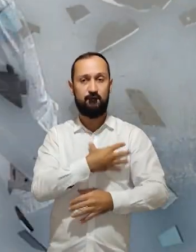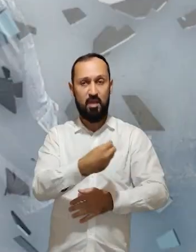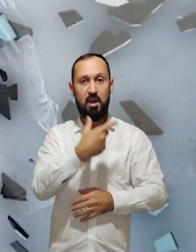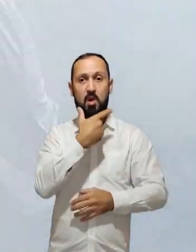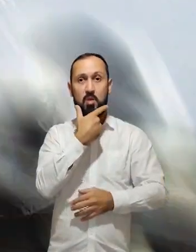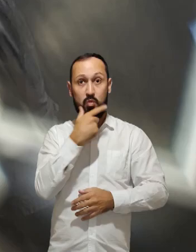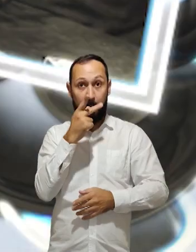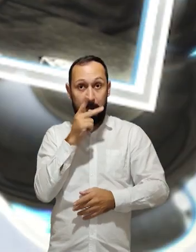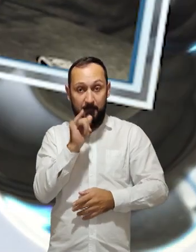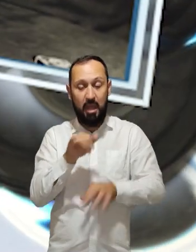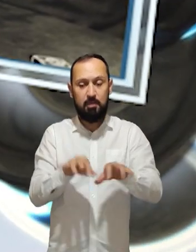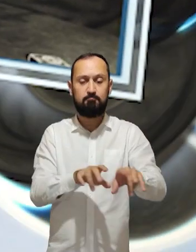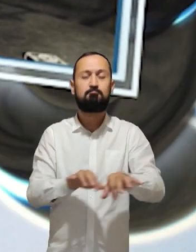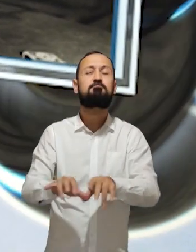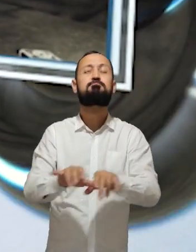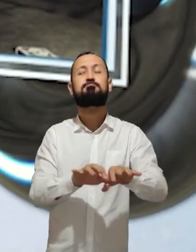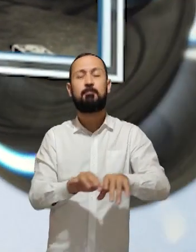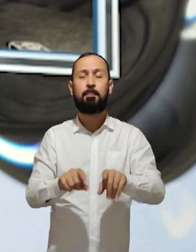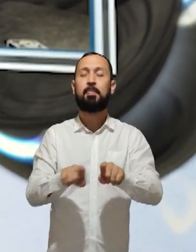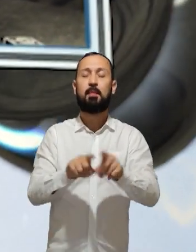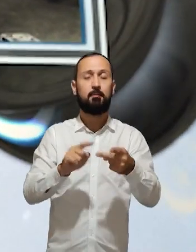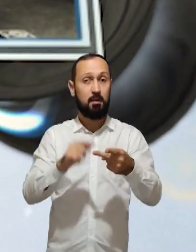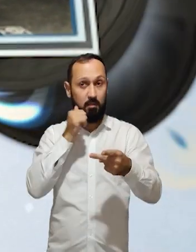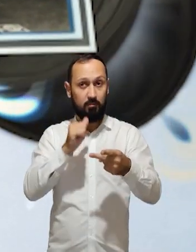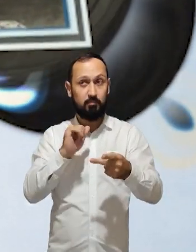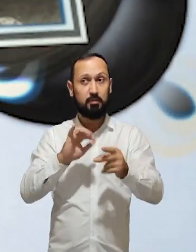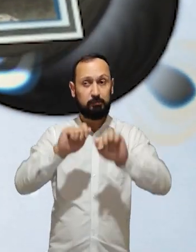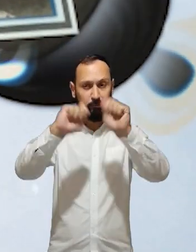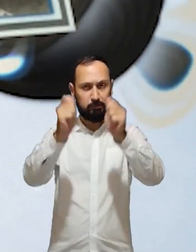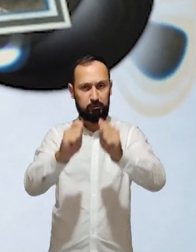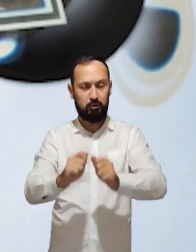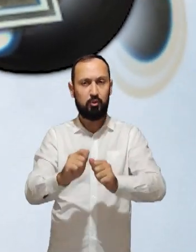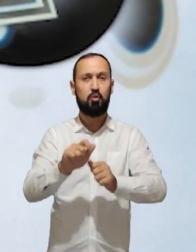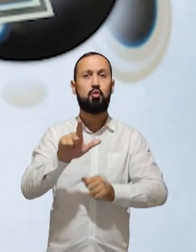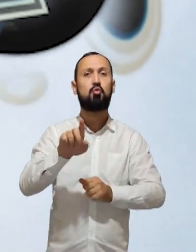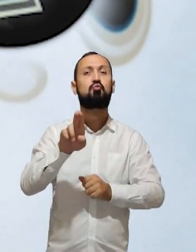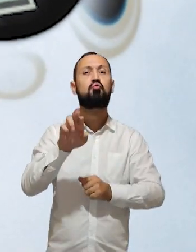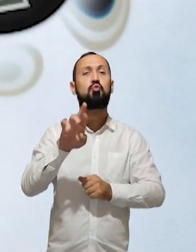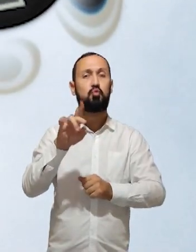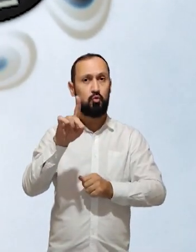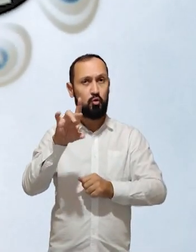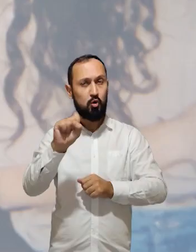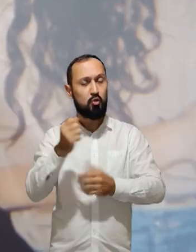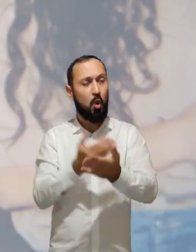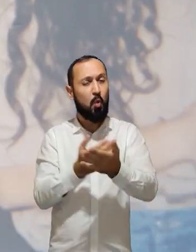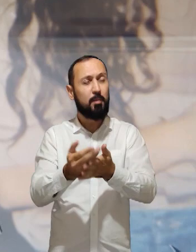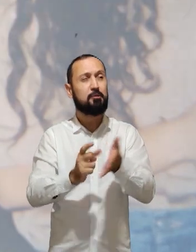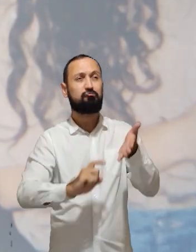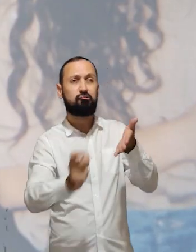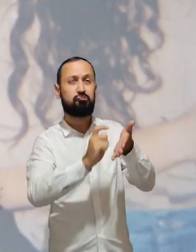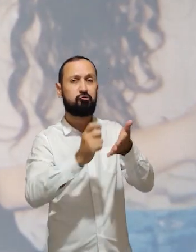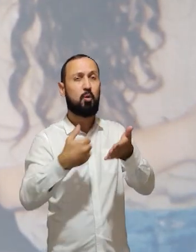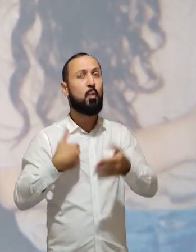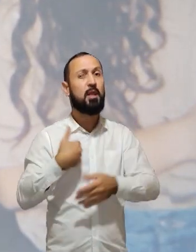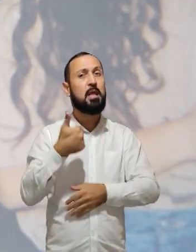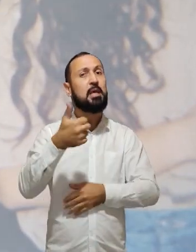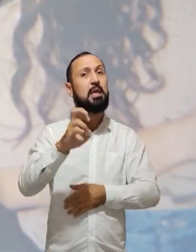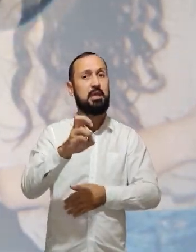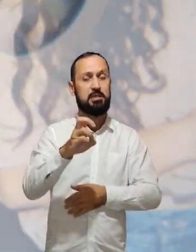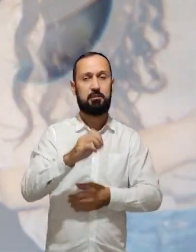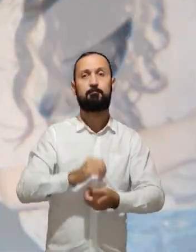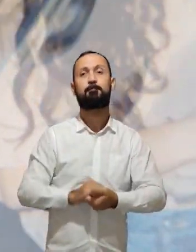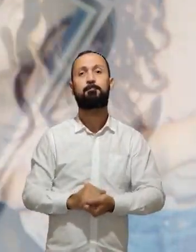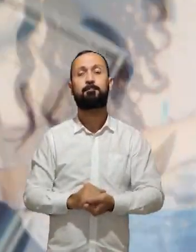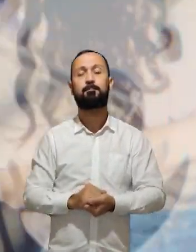murais. Filha do pianista Aécio Flávio Miranda e da artista plástica Lourdes de Figueiredo, Natasha começou a